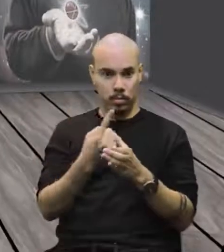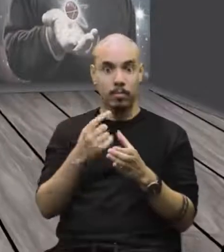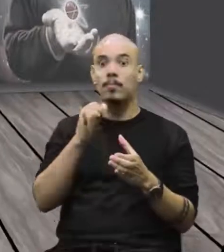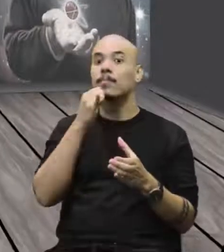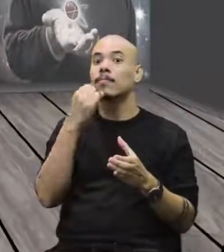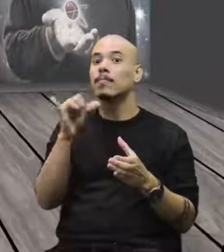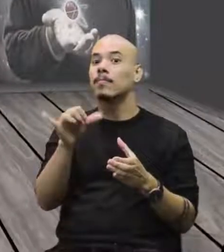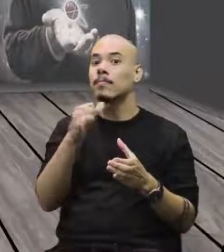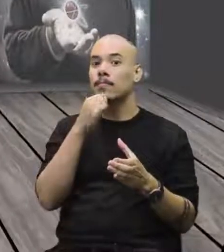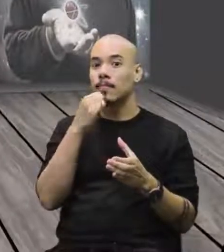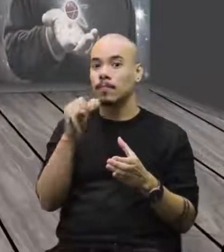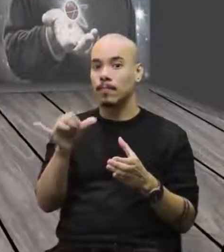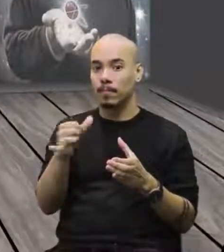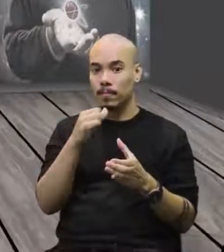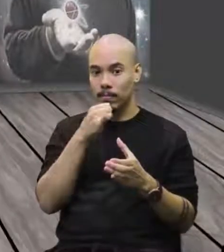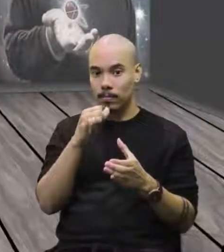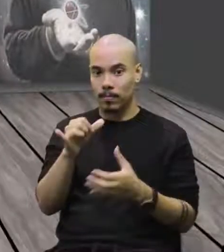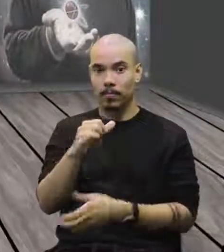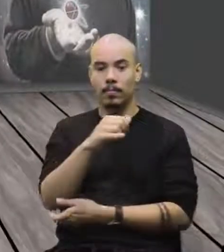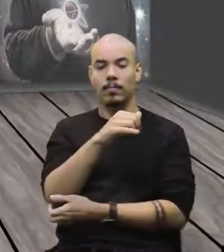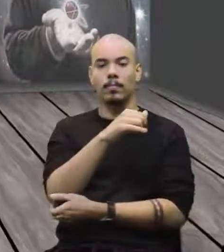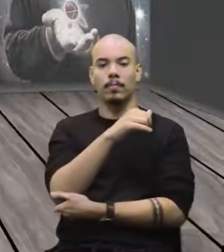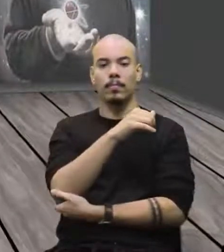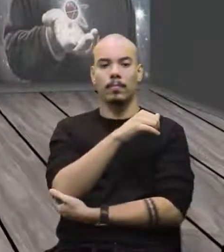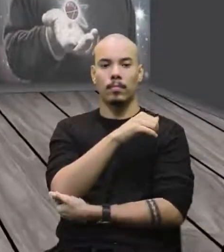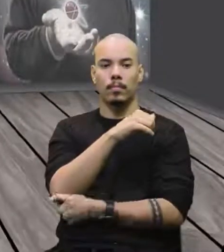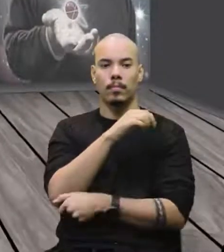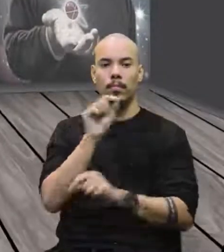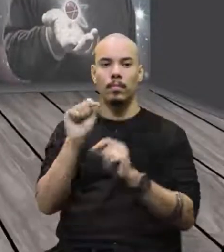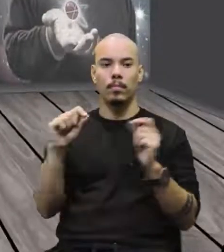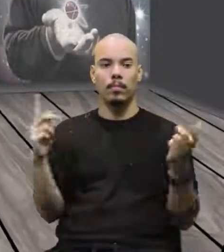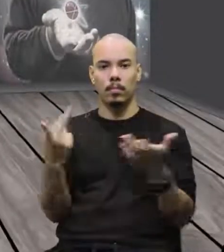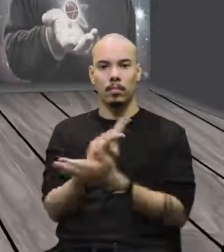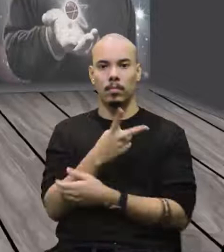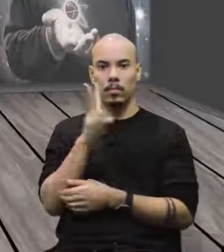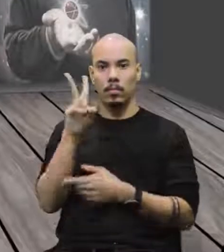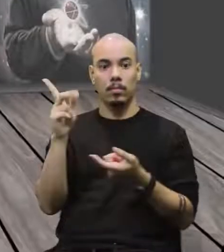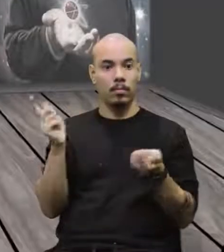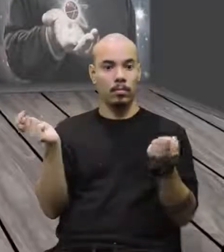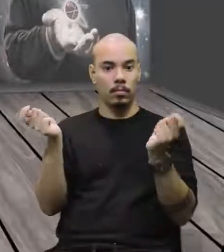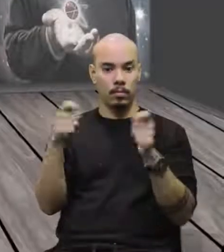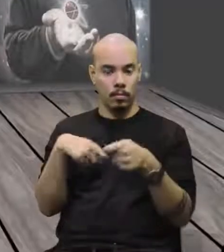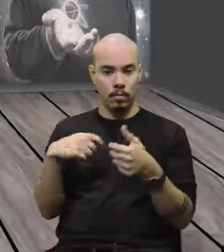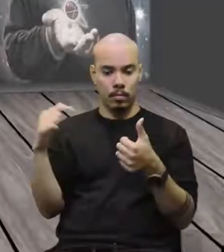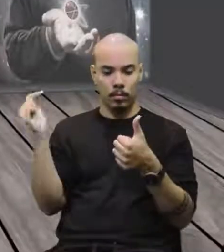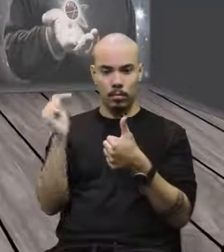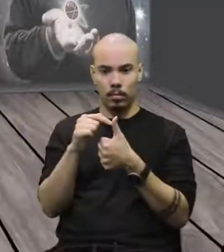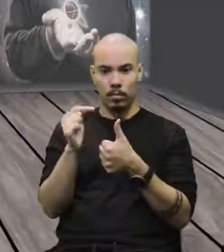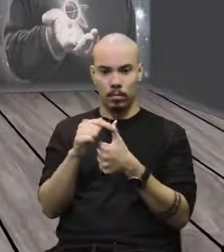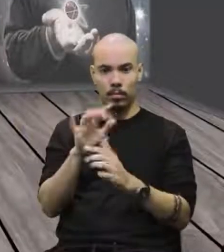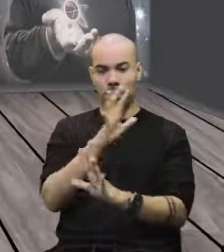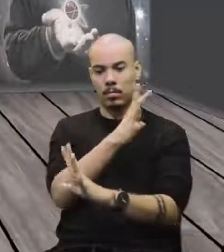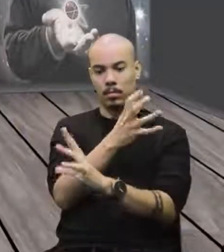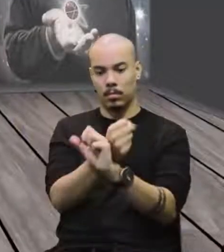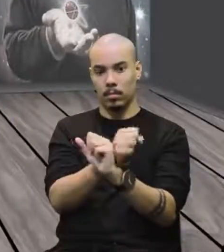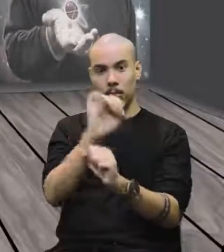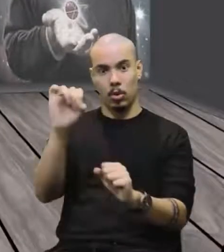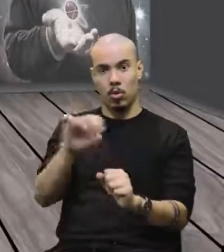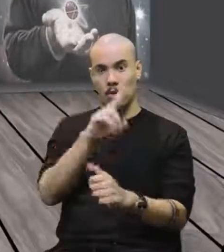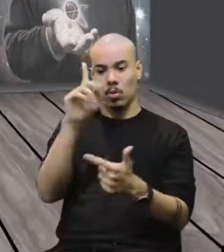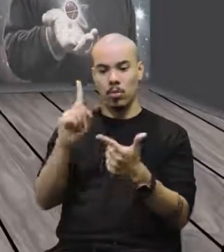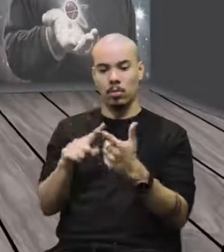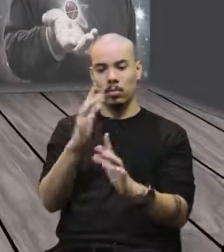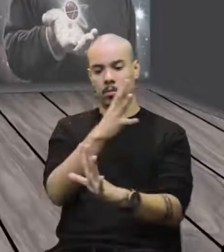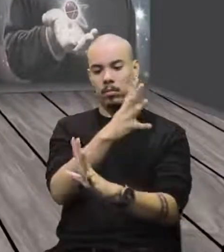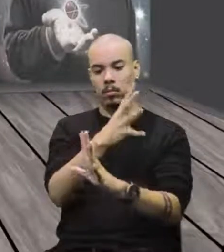campo magnético. Campo elétrico, o que vai acontecer? Duas possibilidades. Ou a atração ou repulsão, né?